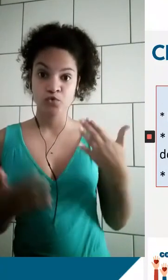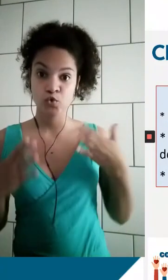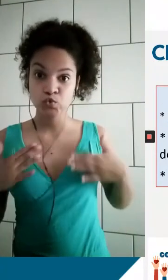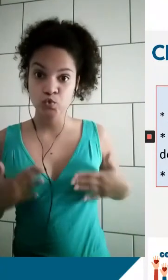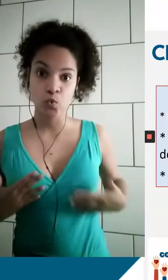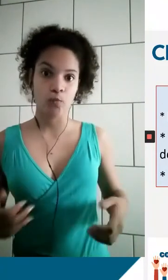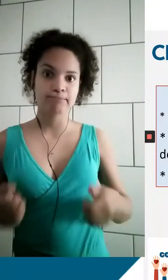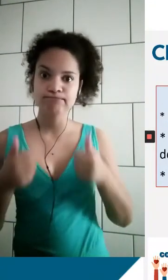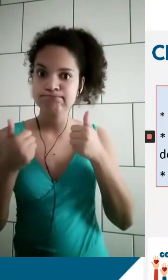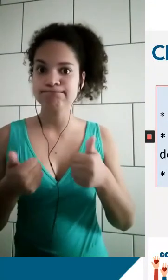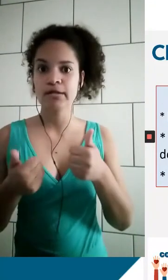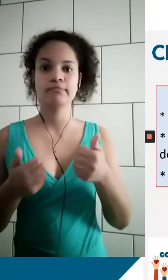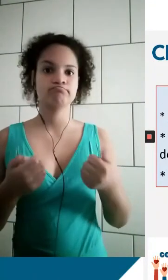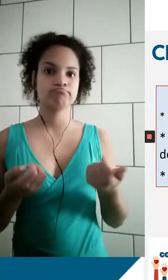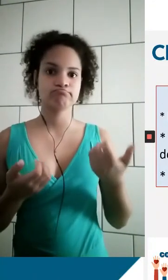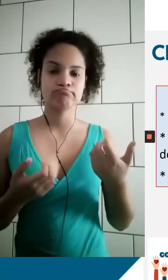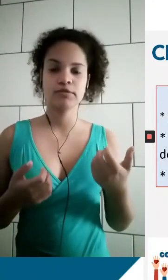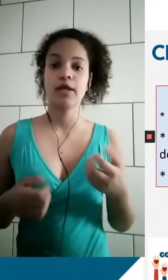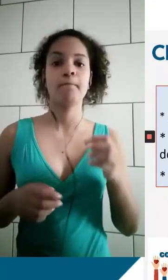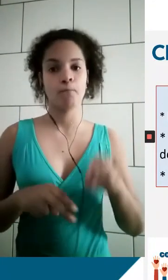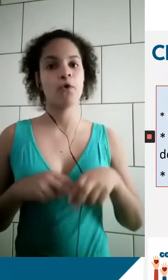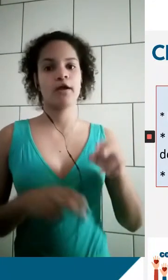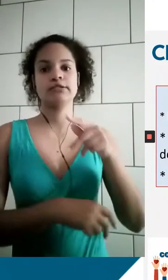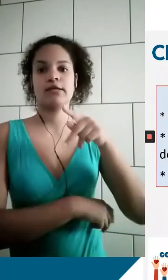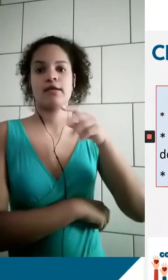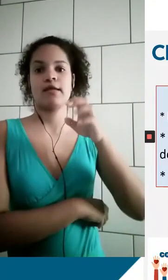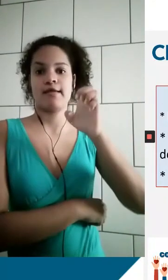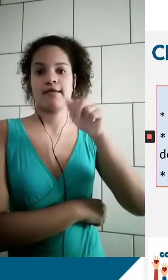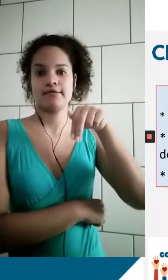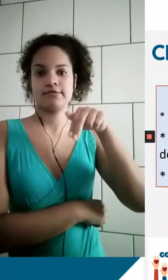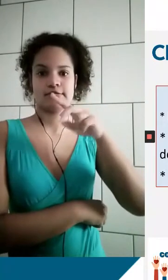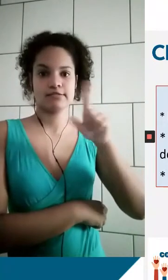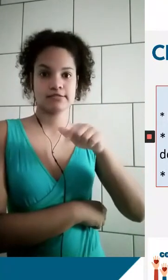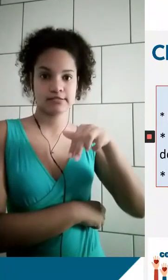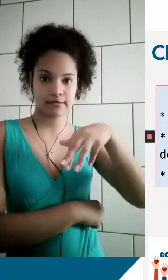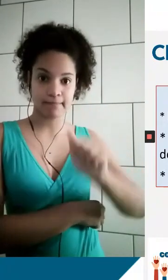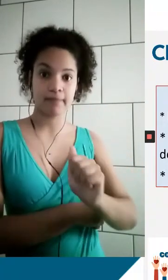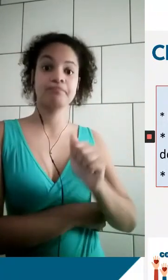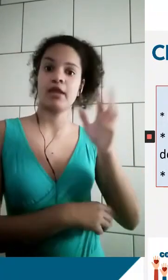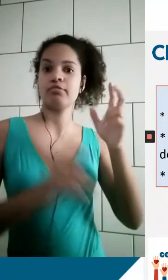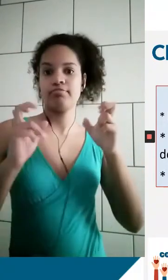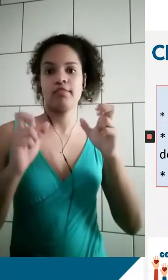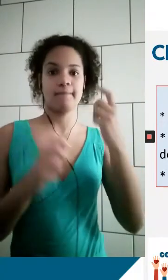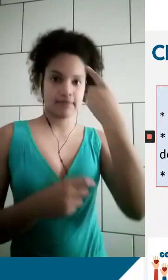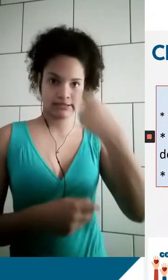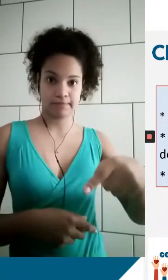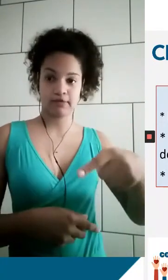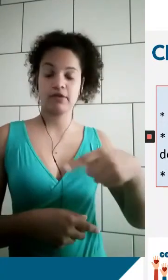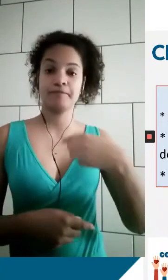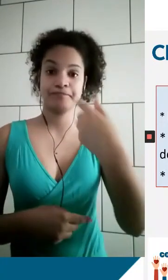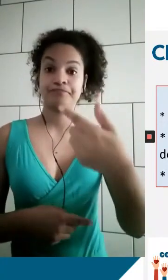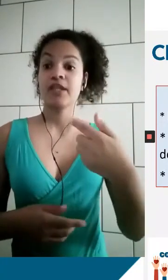o nosso corpo em bom funcionamento graças às enzimas. É o assunto da semana que vem. Gostaria de agradecer em